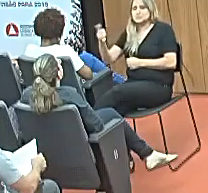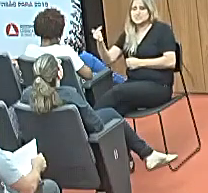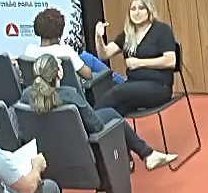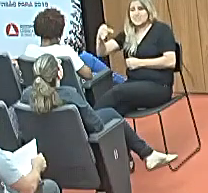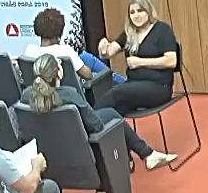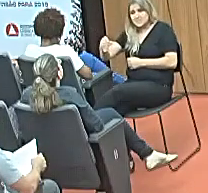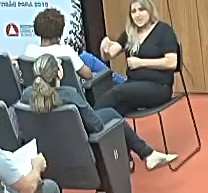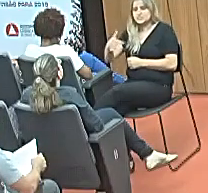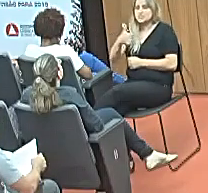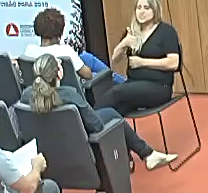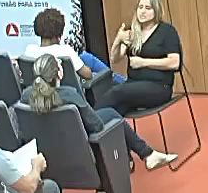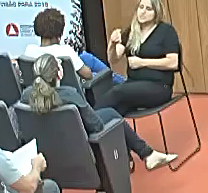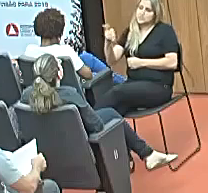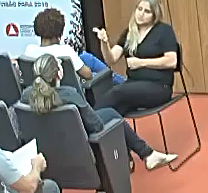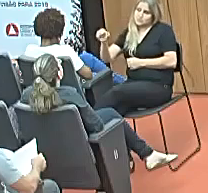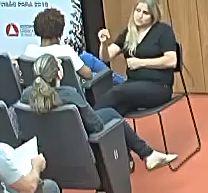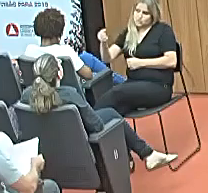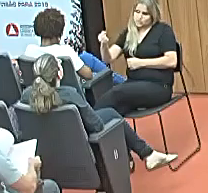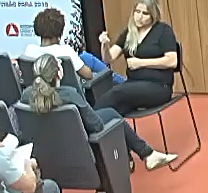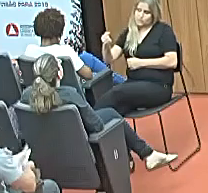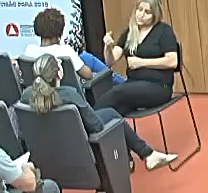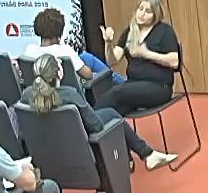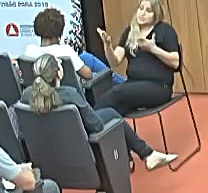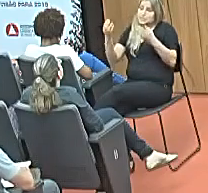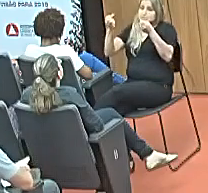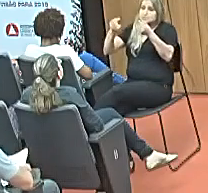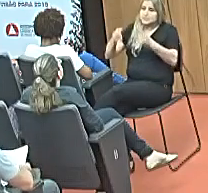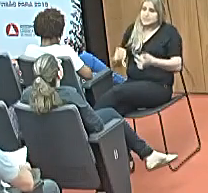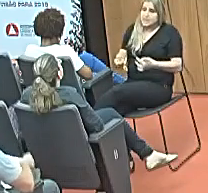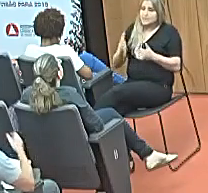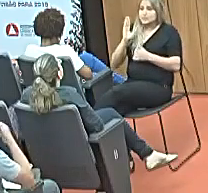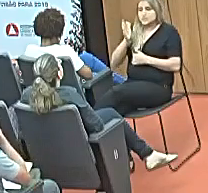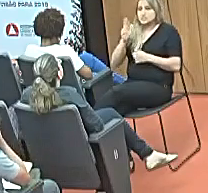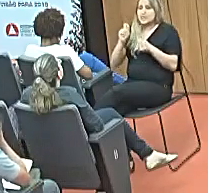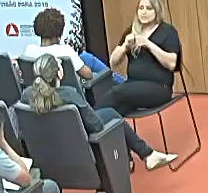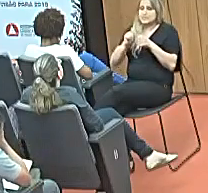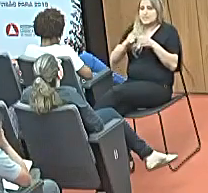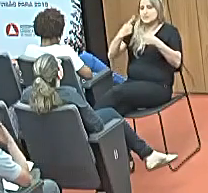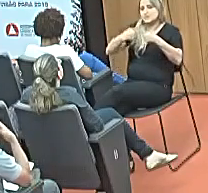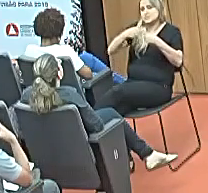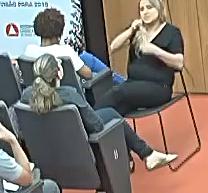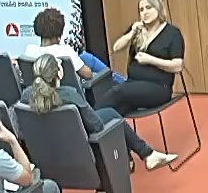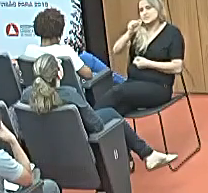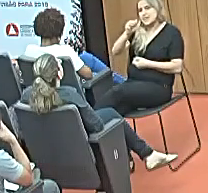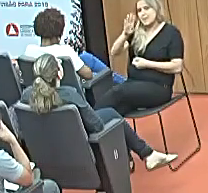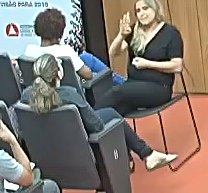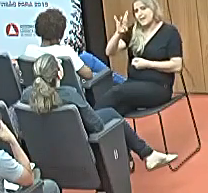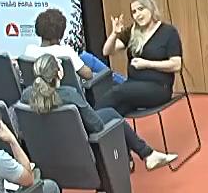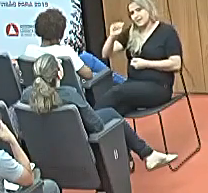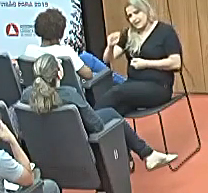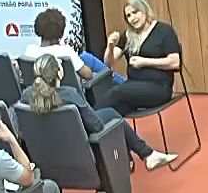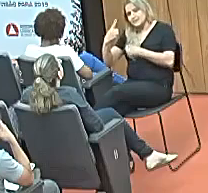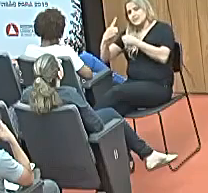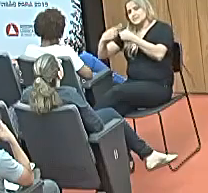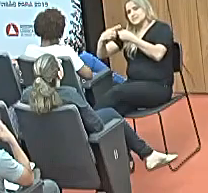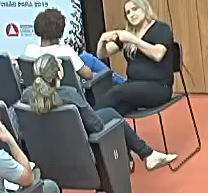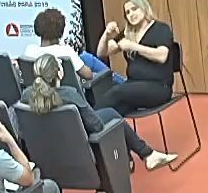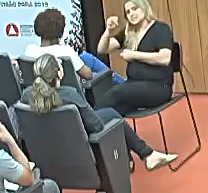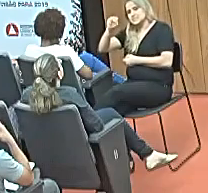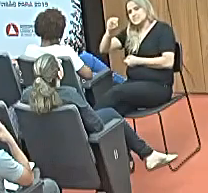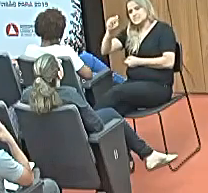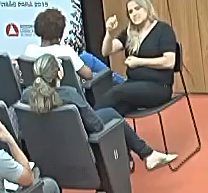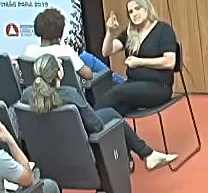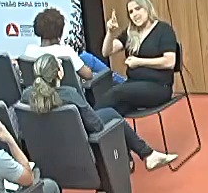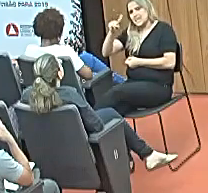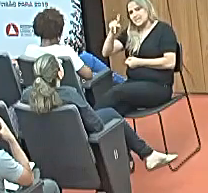age de 2018 segundo a ser top já foi instalado nos terminais ibirité e sarzedo mas é fundamental a conclusão da